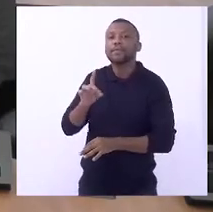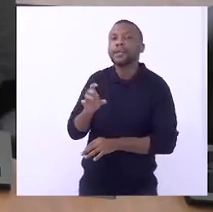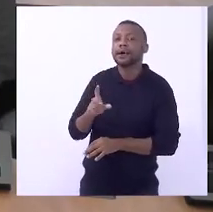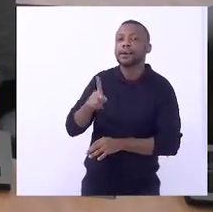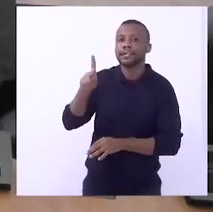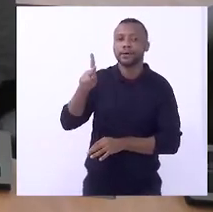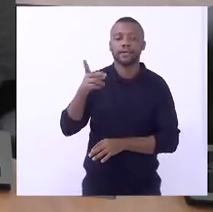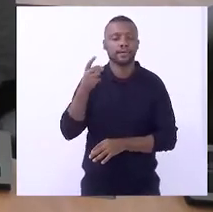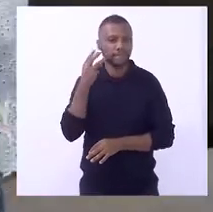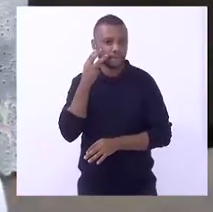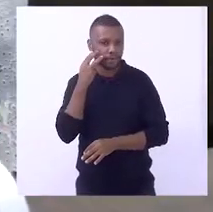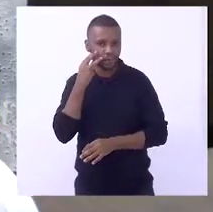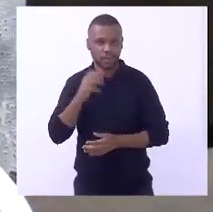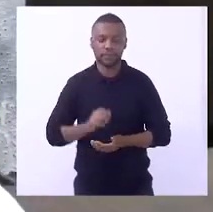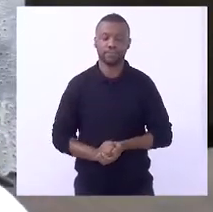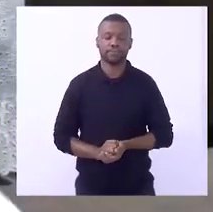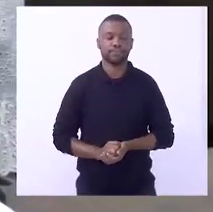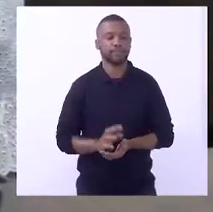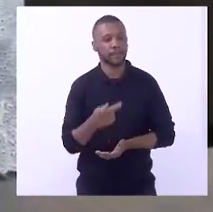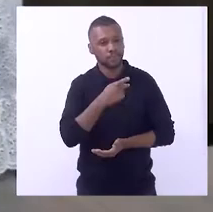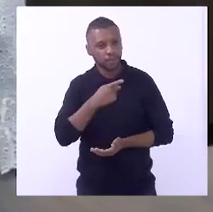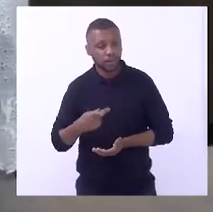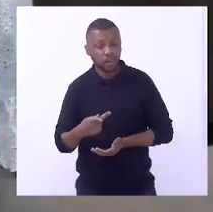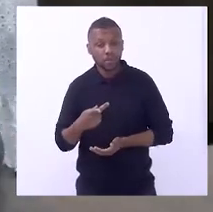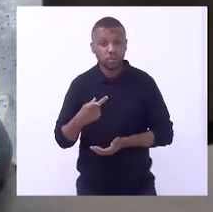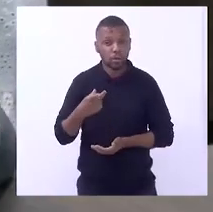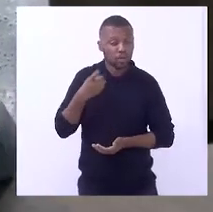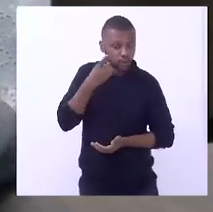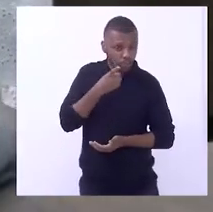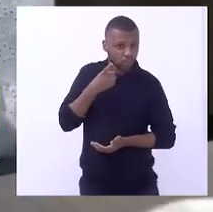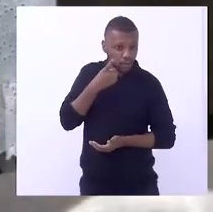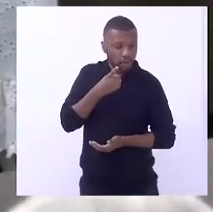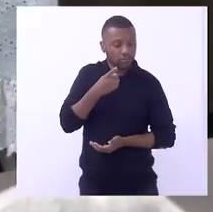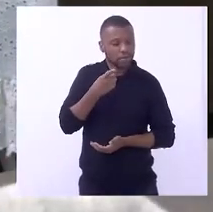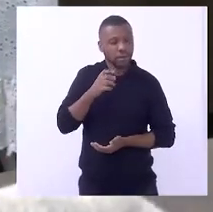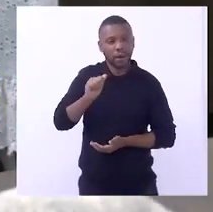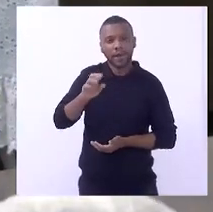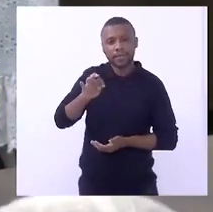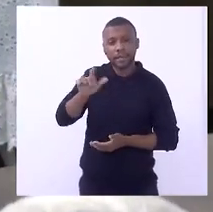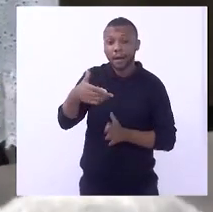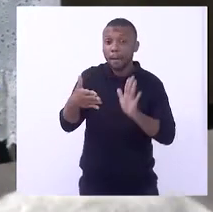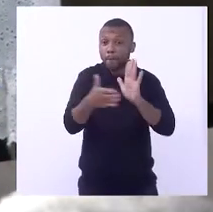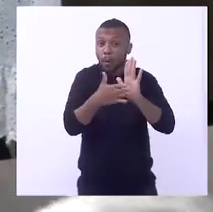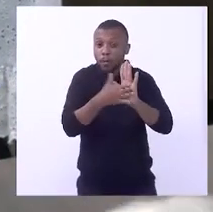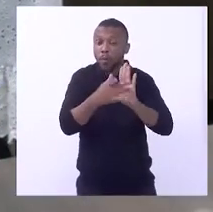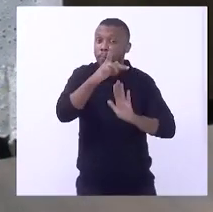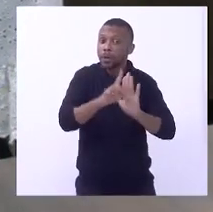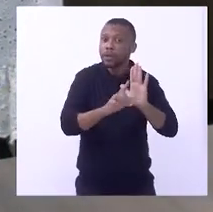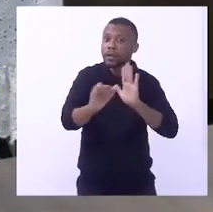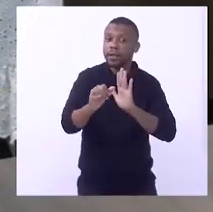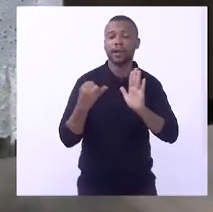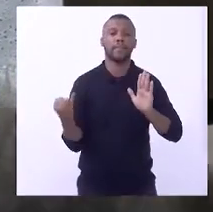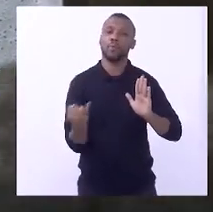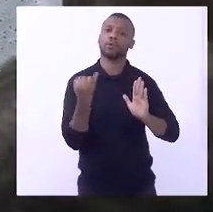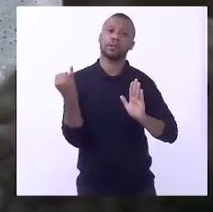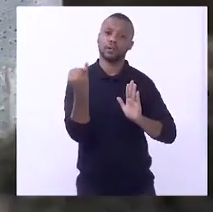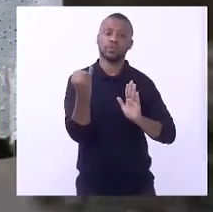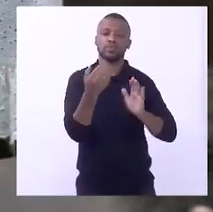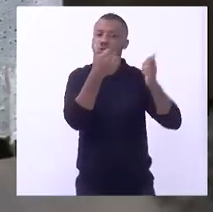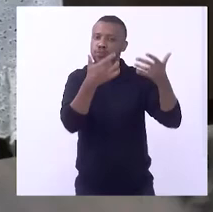Presidente, o deputado Átila Nunes acerta no tema, propõe um projeto importante que diz respeito à